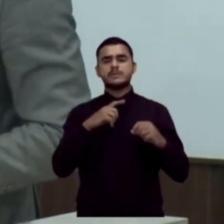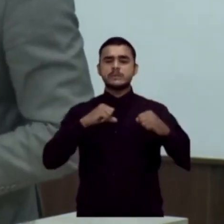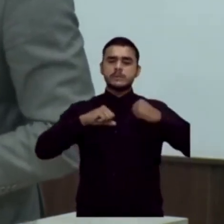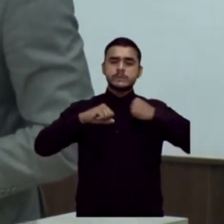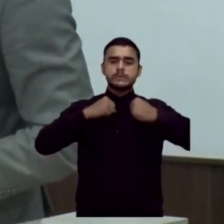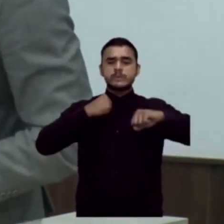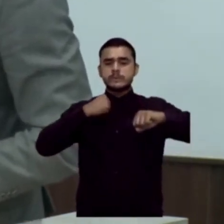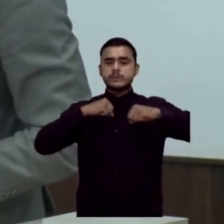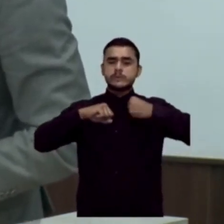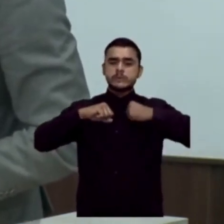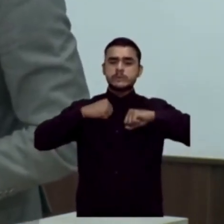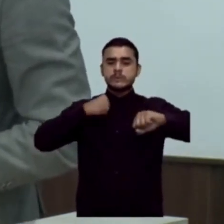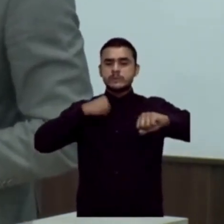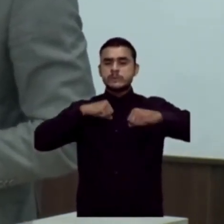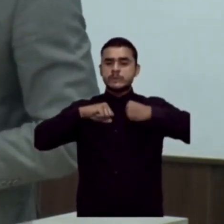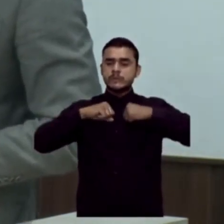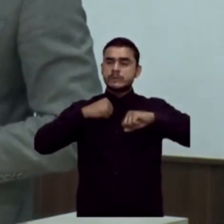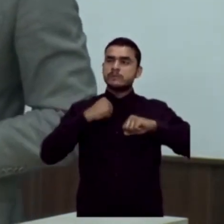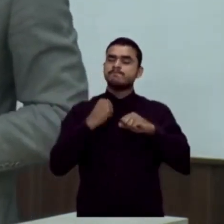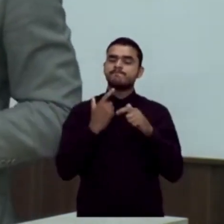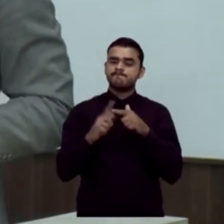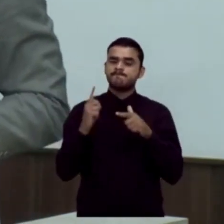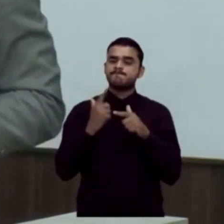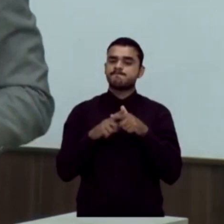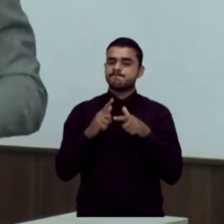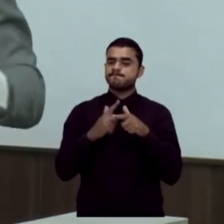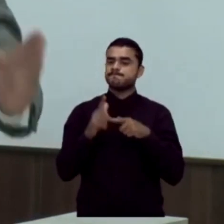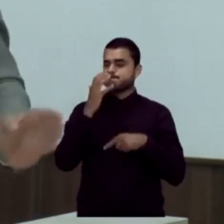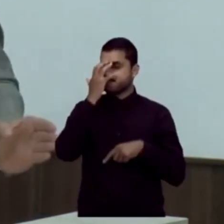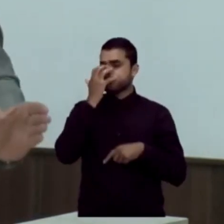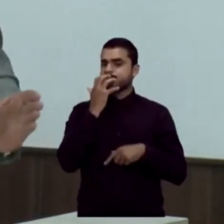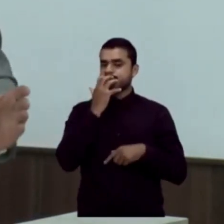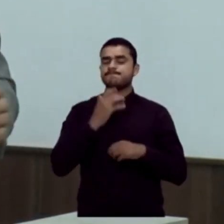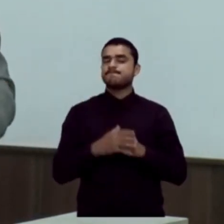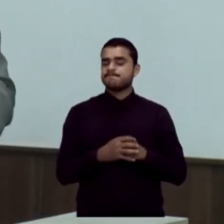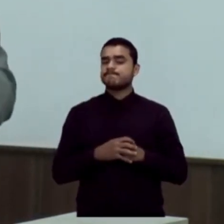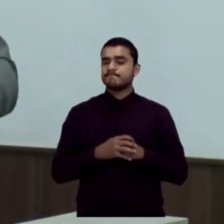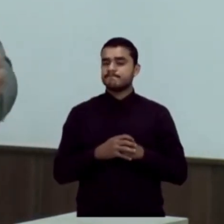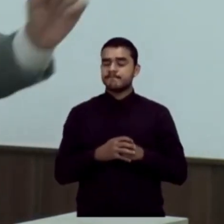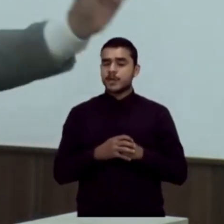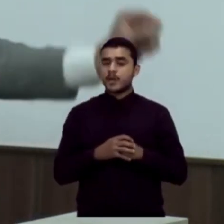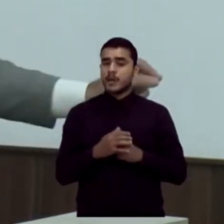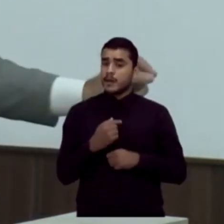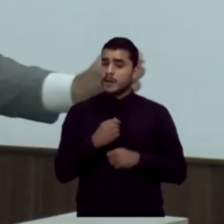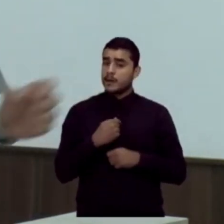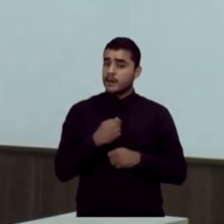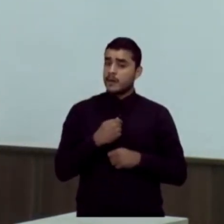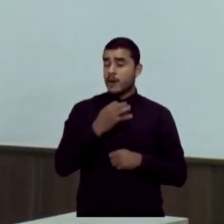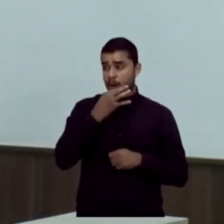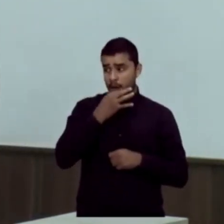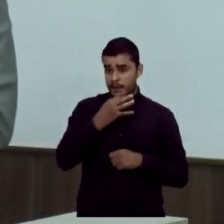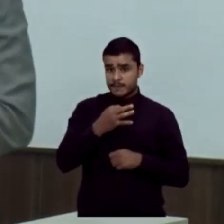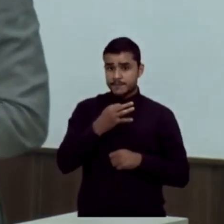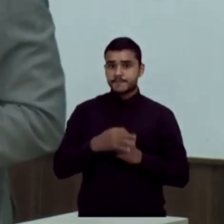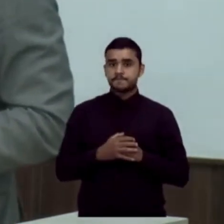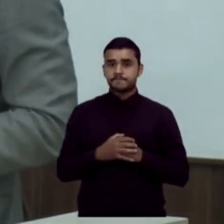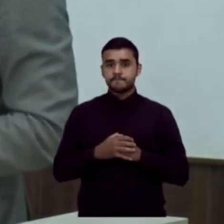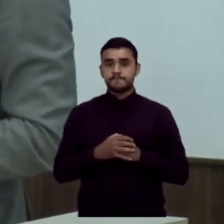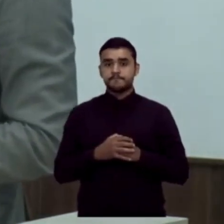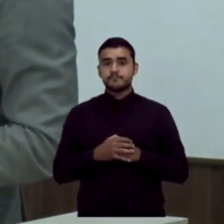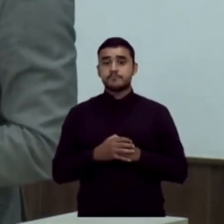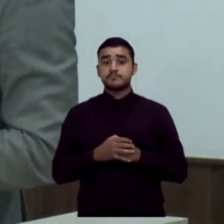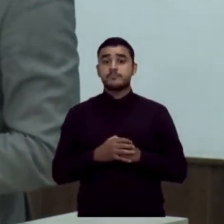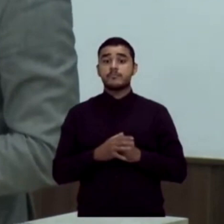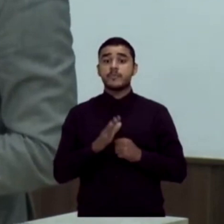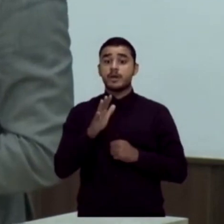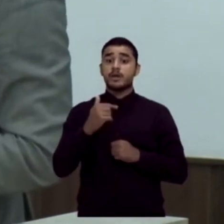debate na tribuna da Câmara Municipal de Fortaleza. E me chamou a atenção, porque nas últimas eleições, agora no ano passado, eu